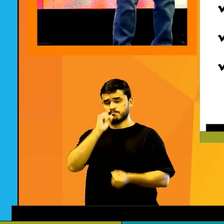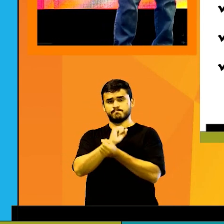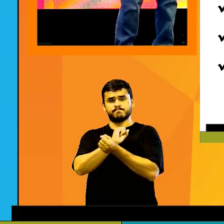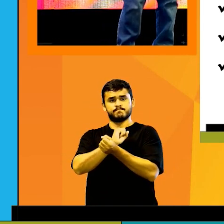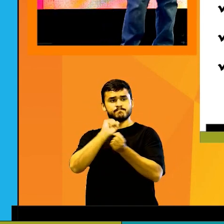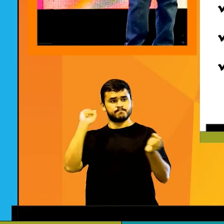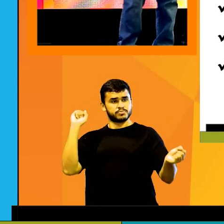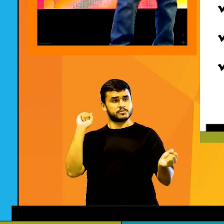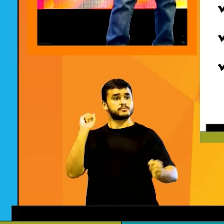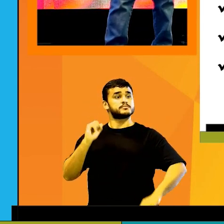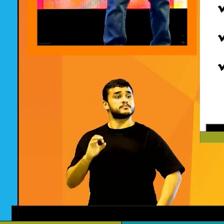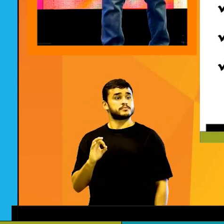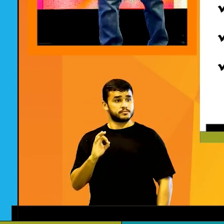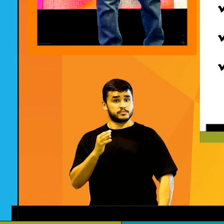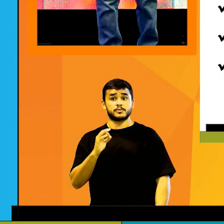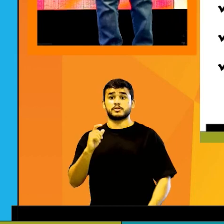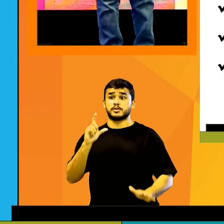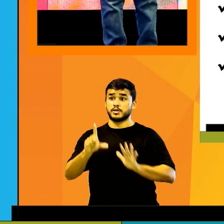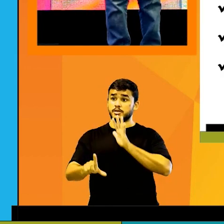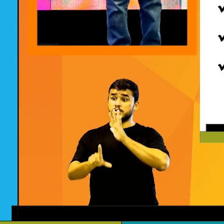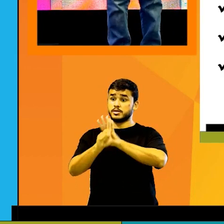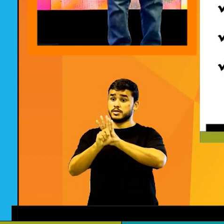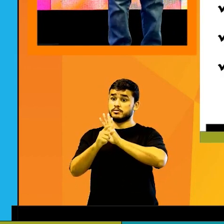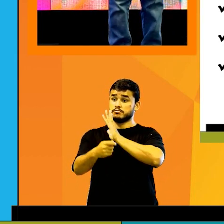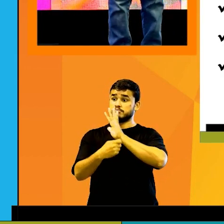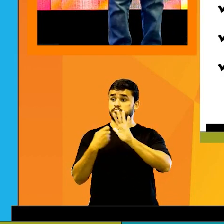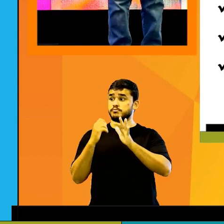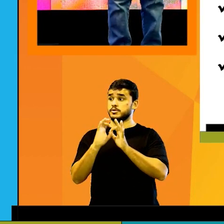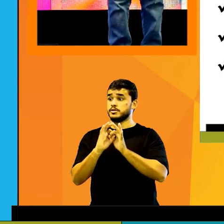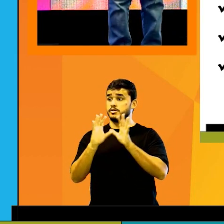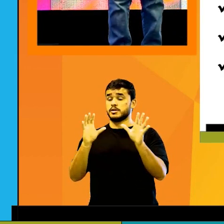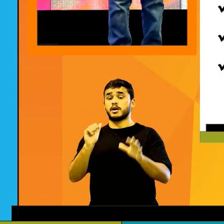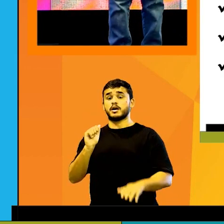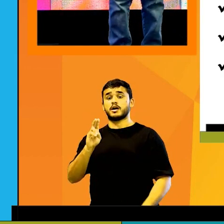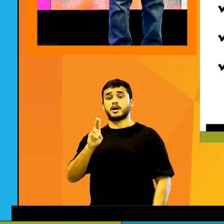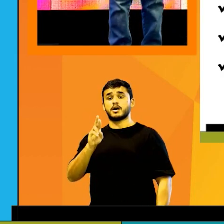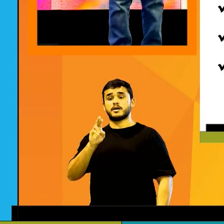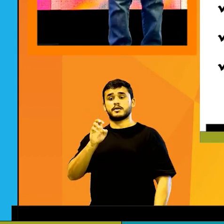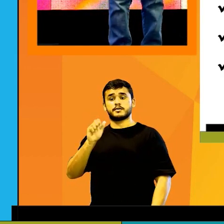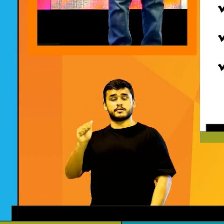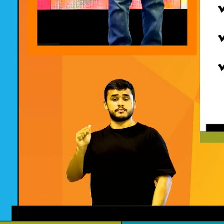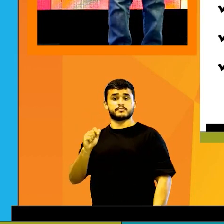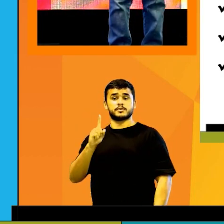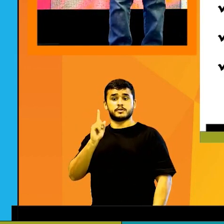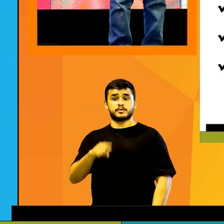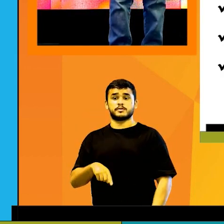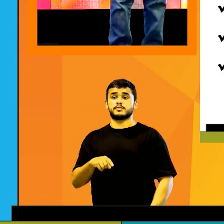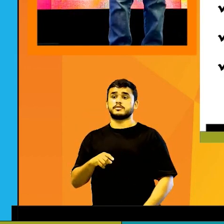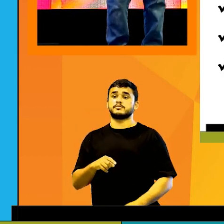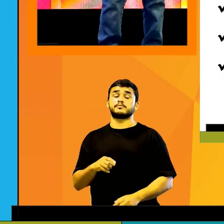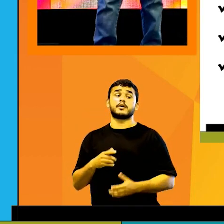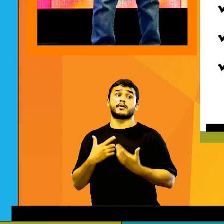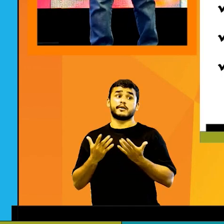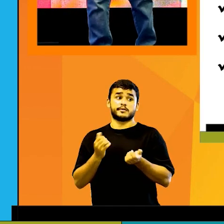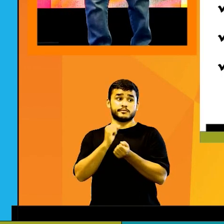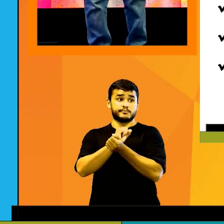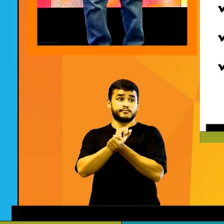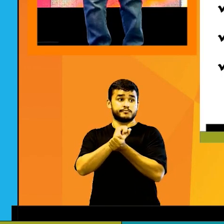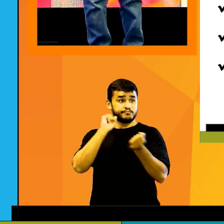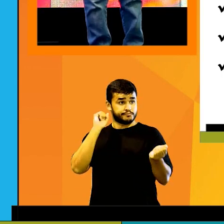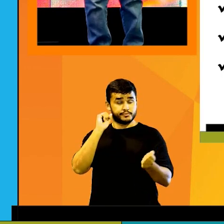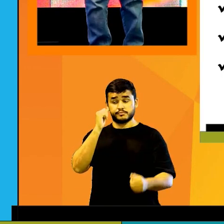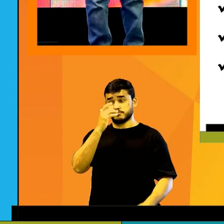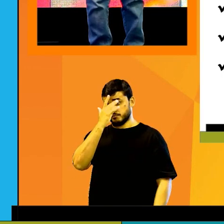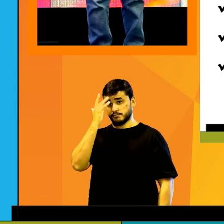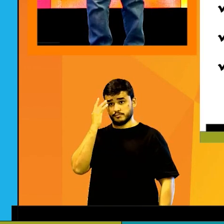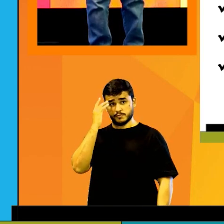1888, né? Foi onde foi assinada a Lei Áurea, garantindo, entre aspas, a liberdade dos escravos. Então,